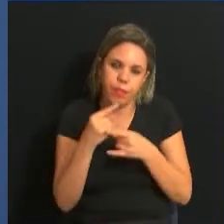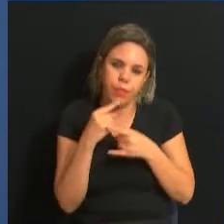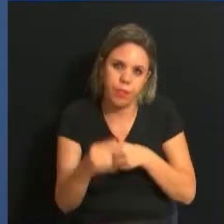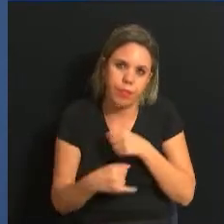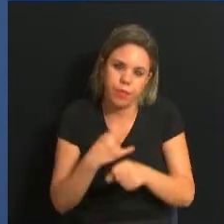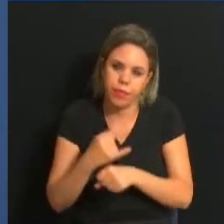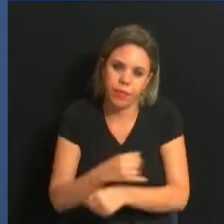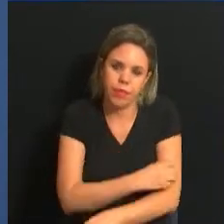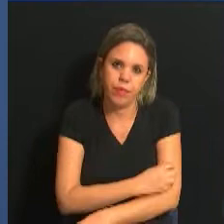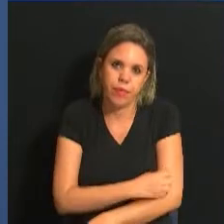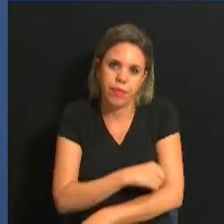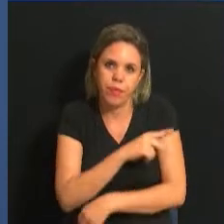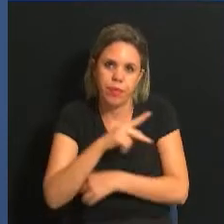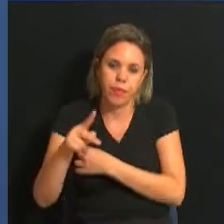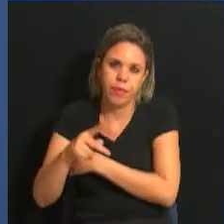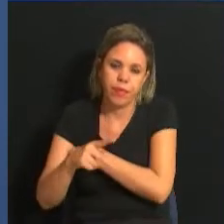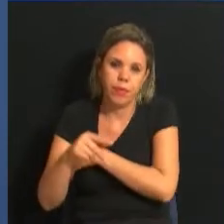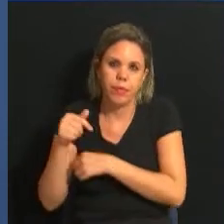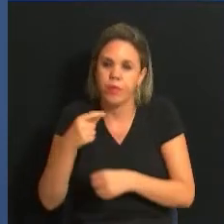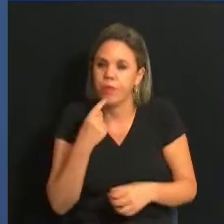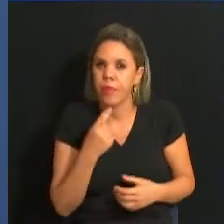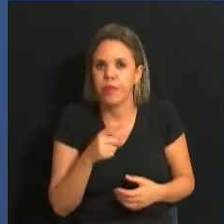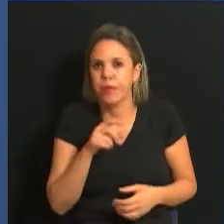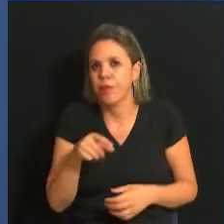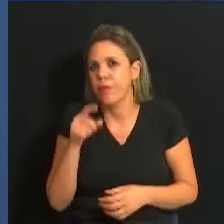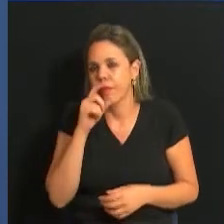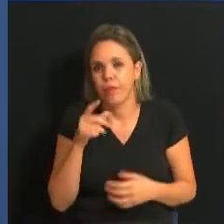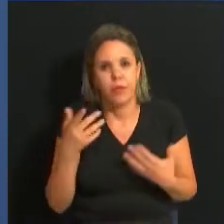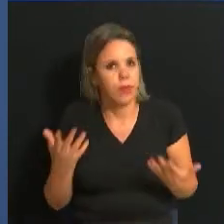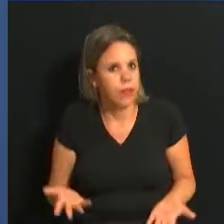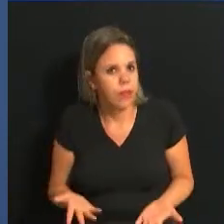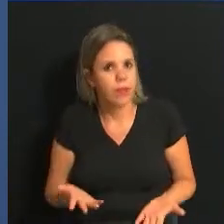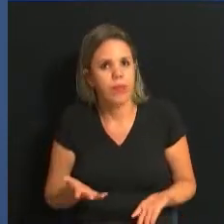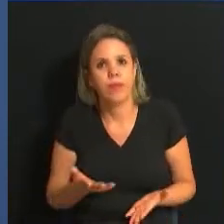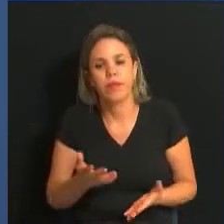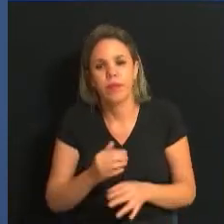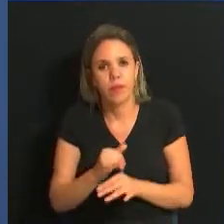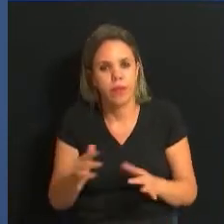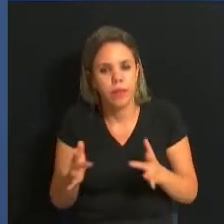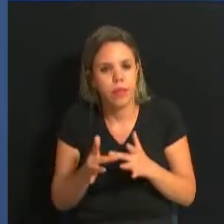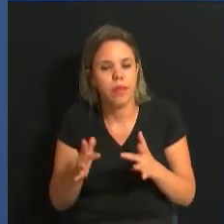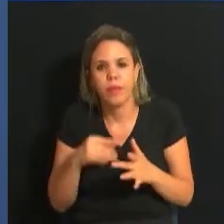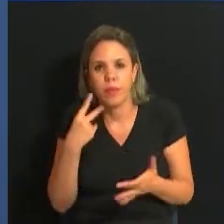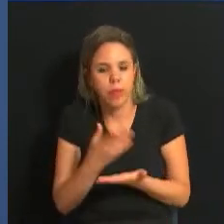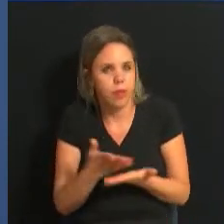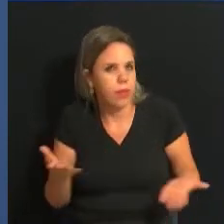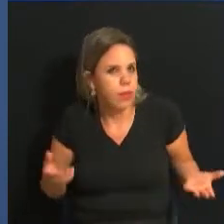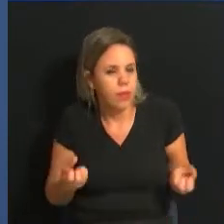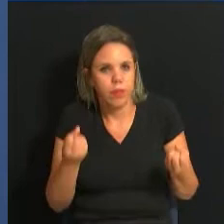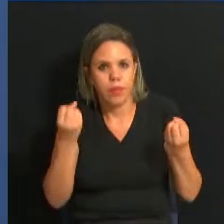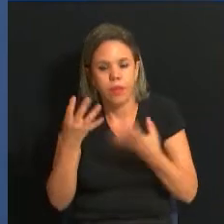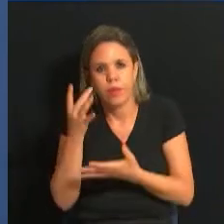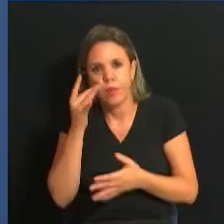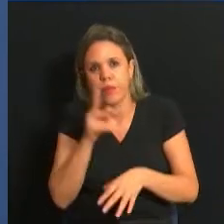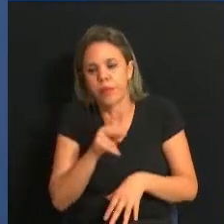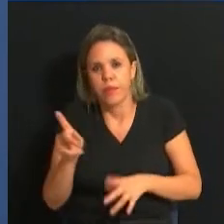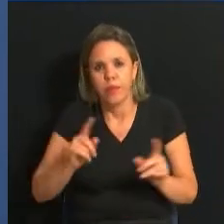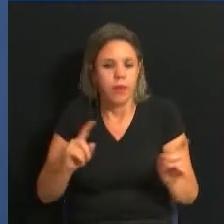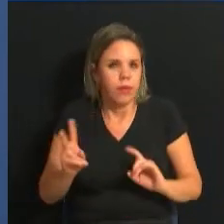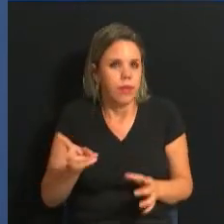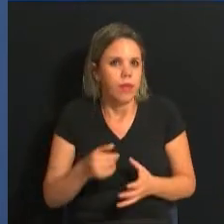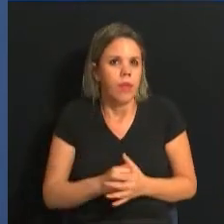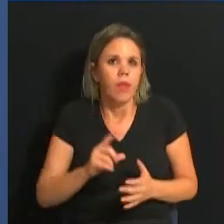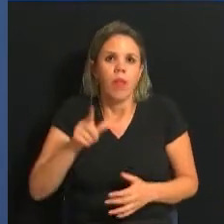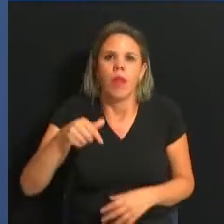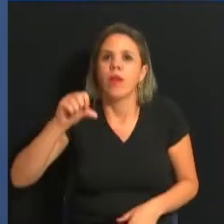O presidente aqui da Câmara Municipal de Campinas, ele conectado com os demais vereadores, preside essa reunião. Logo às